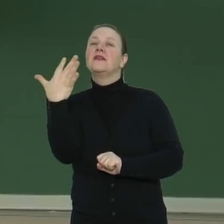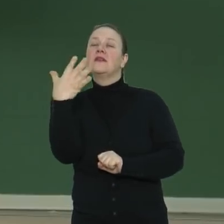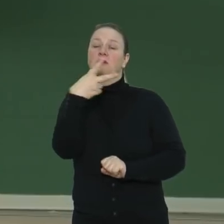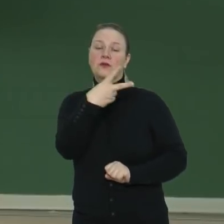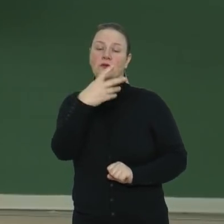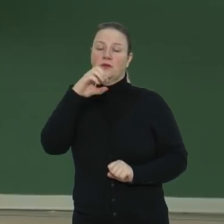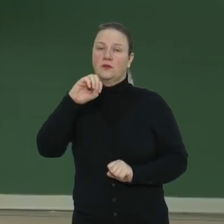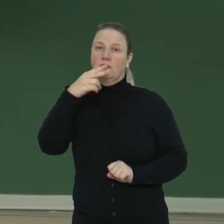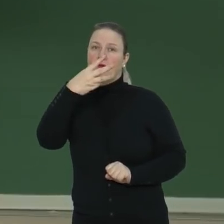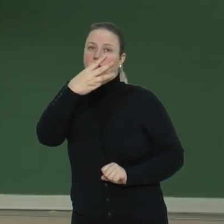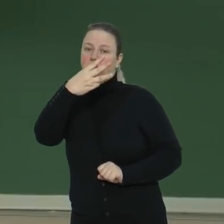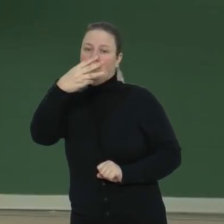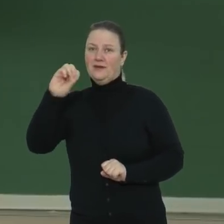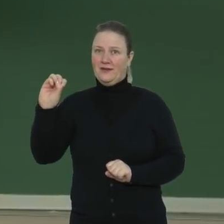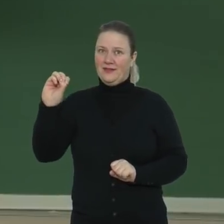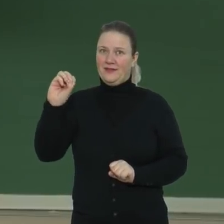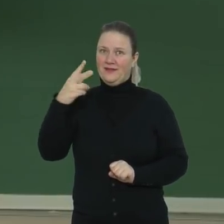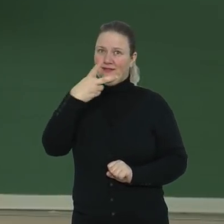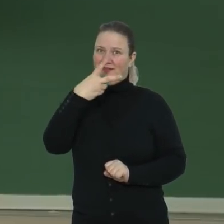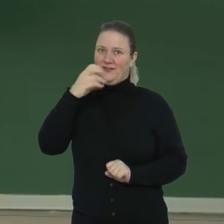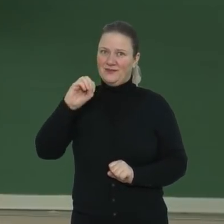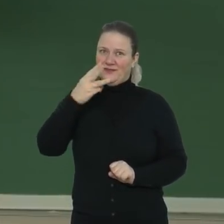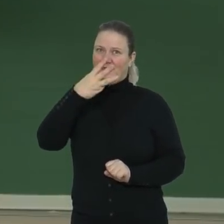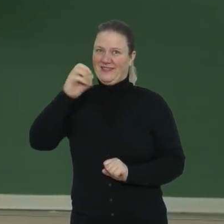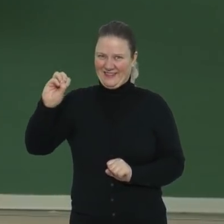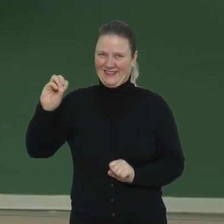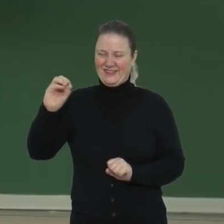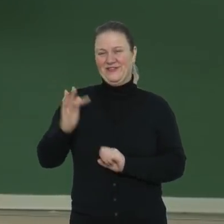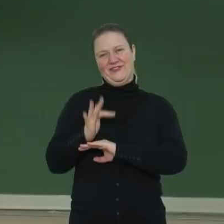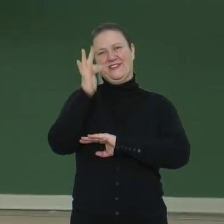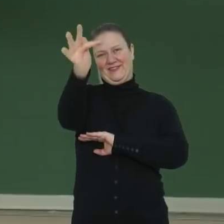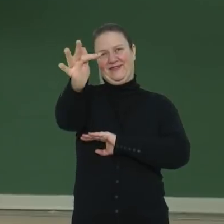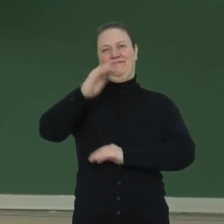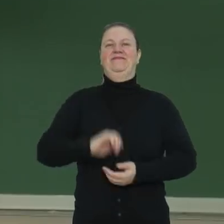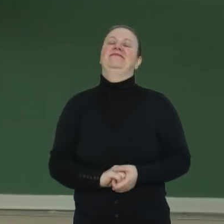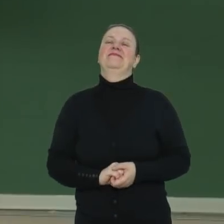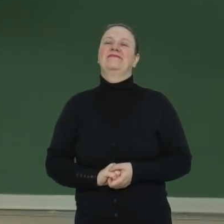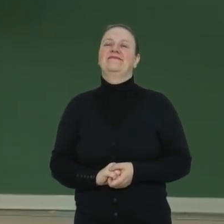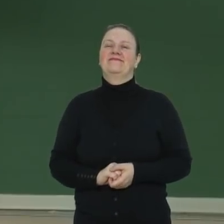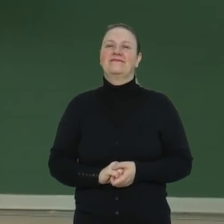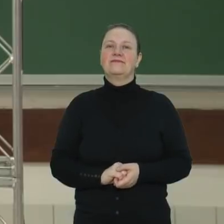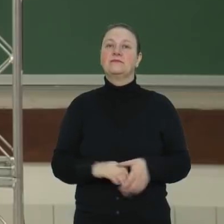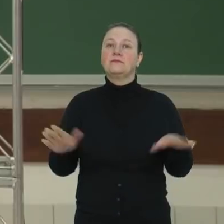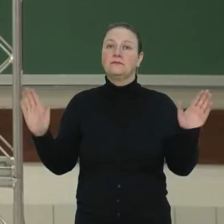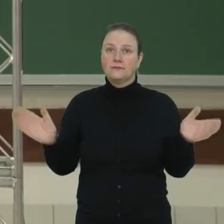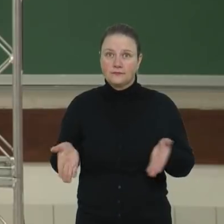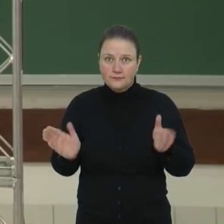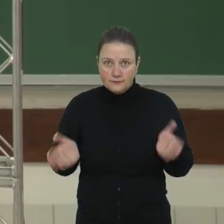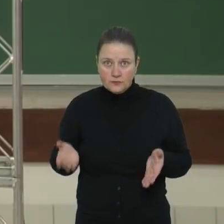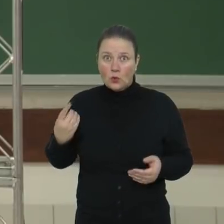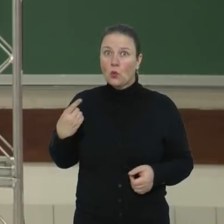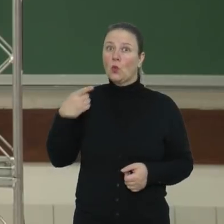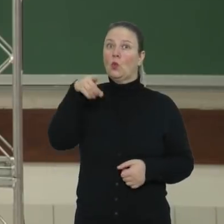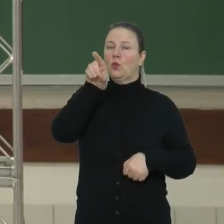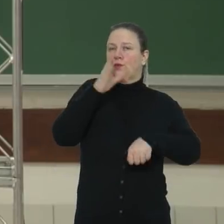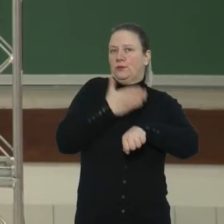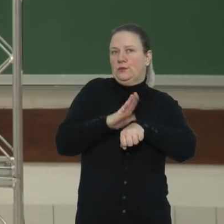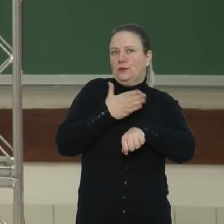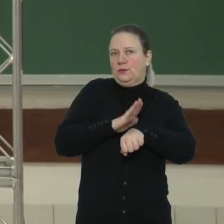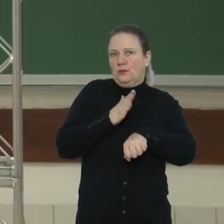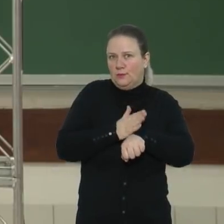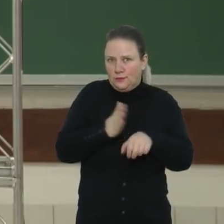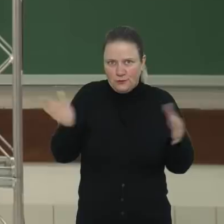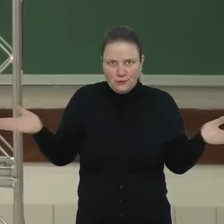ano 2030, tudo bem? Então, vamos agora para o próximo. Esse é o nosso último exercício de hoje e é o